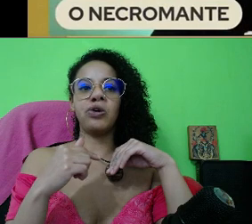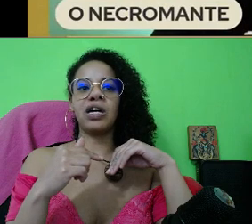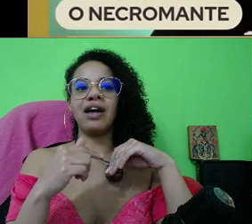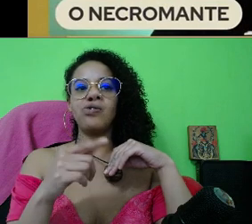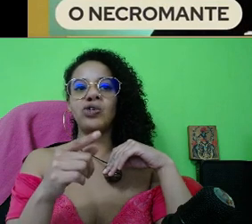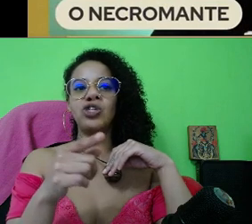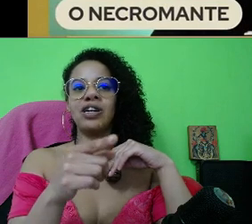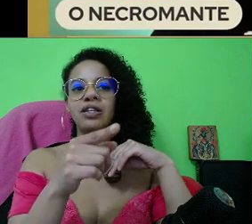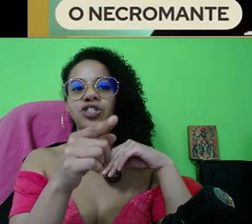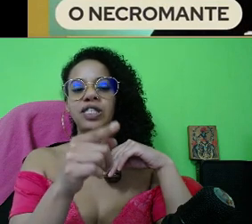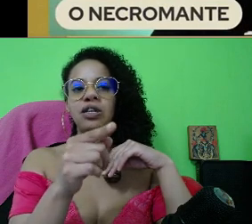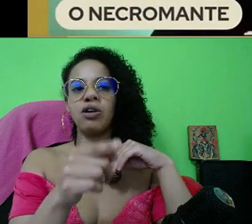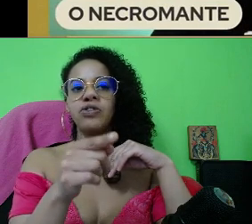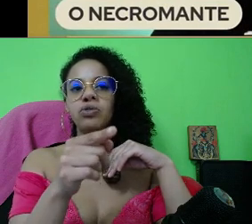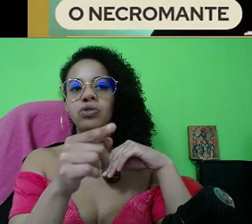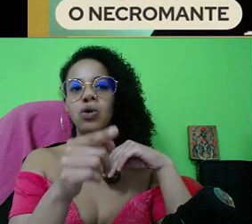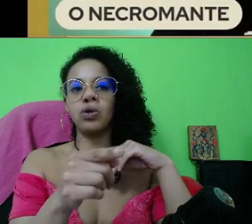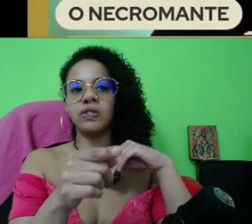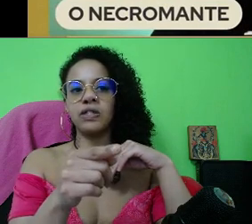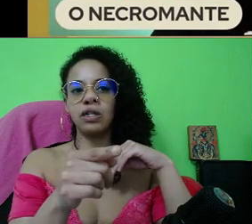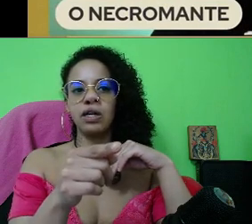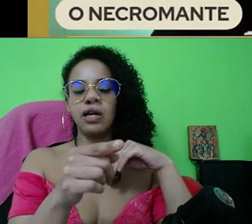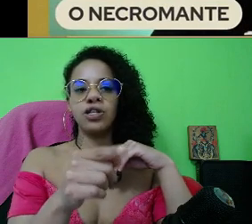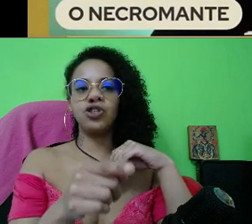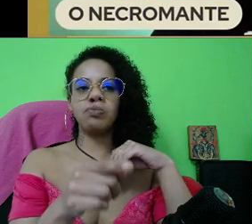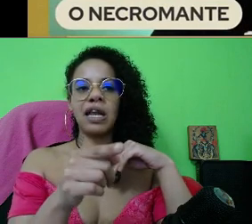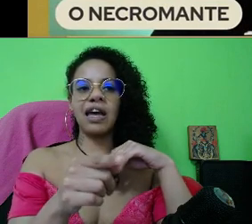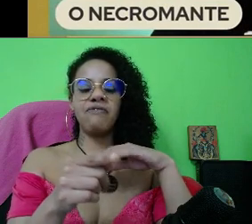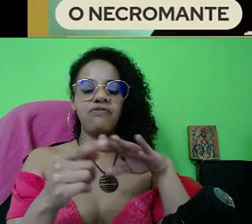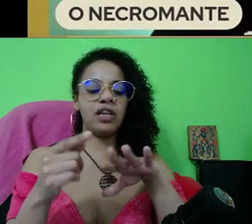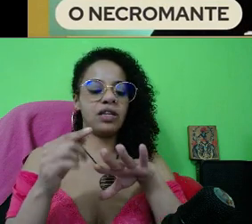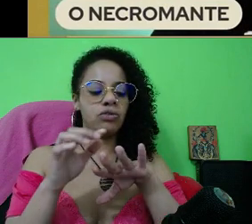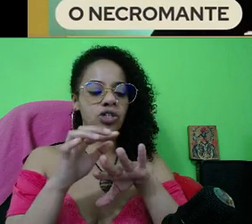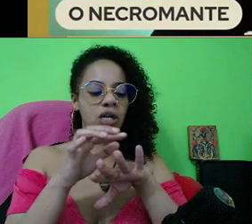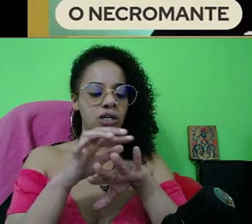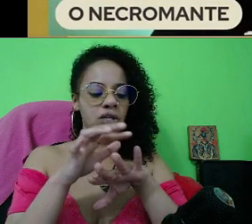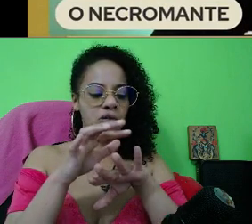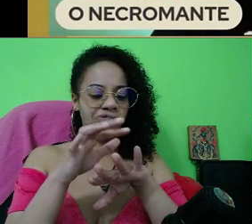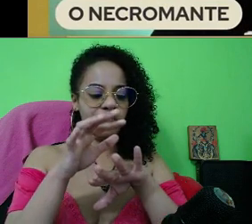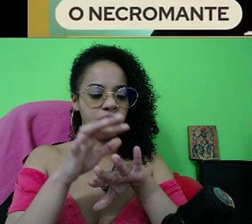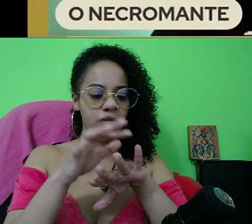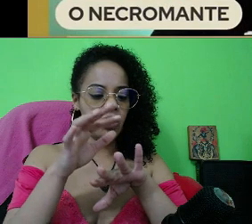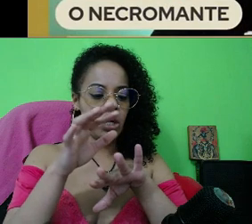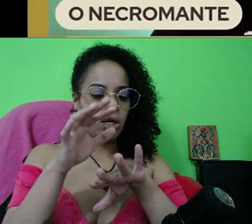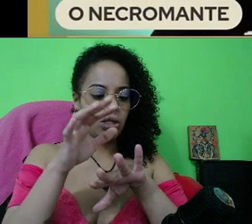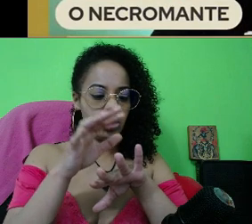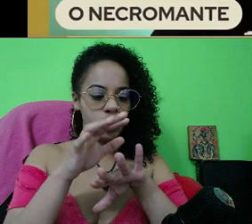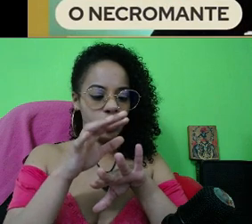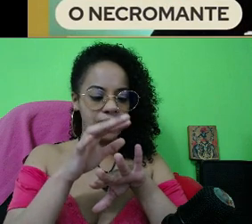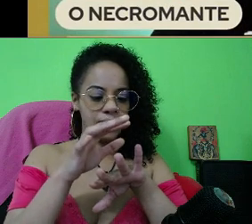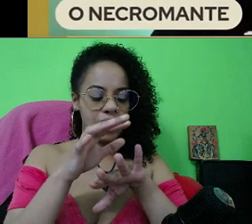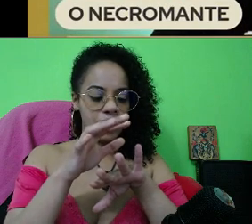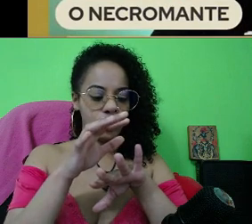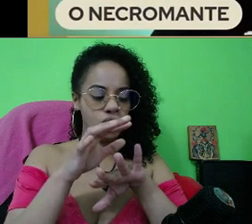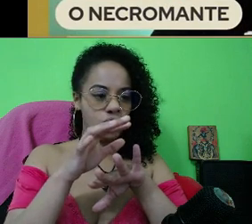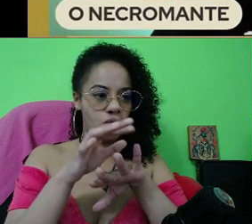colocado no meu canal no dia 19/12 de uma live feita no dia 19 então